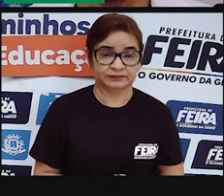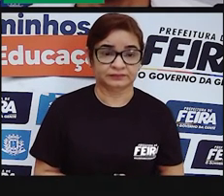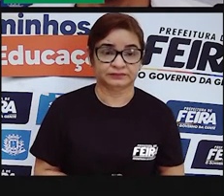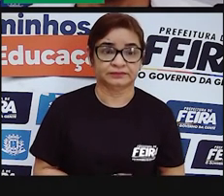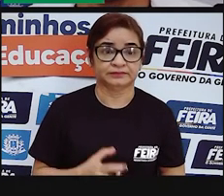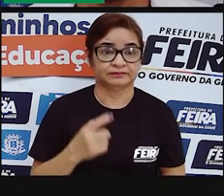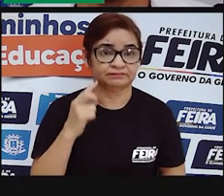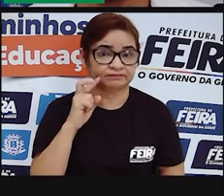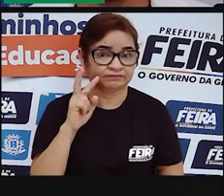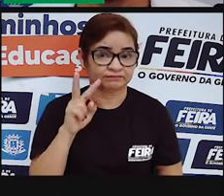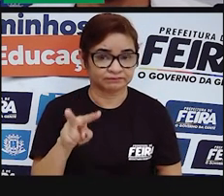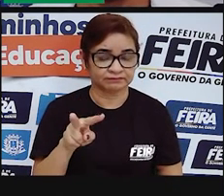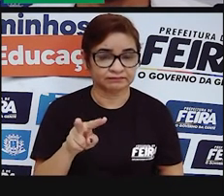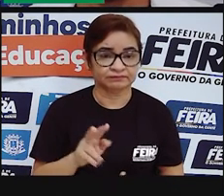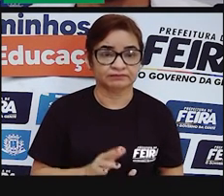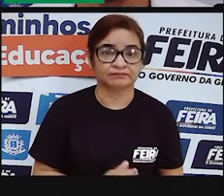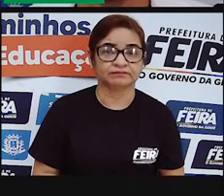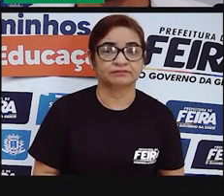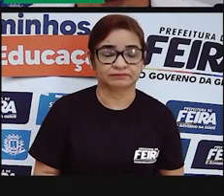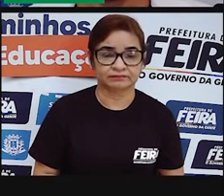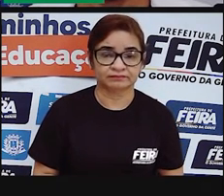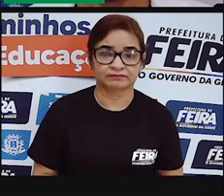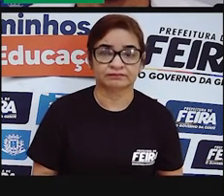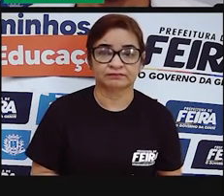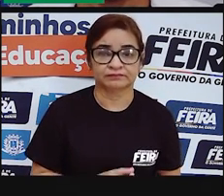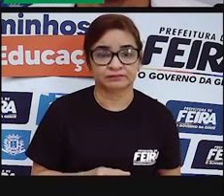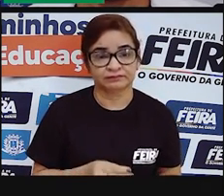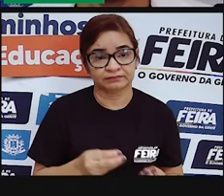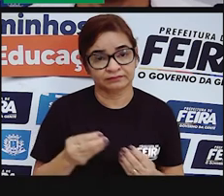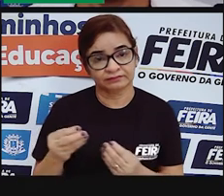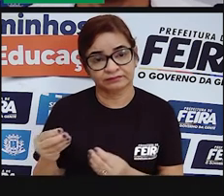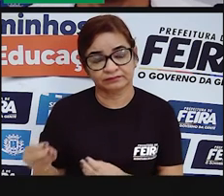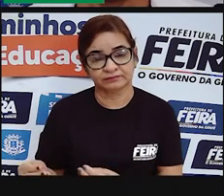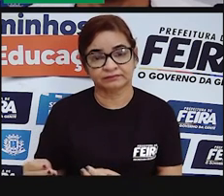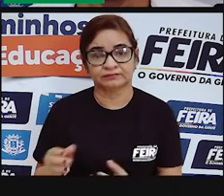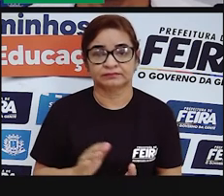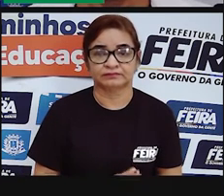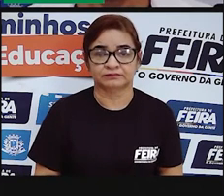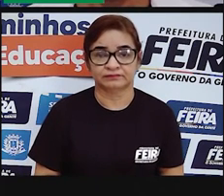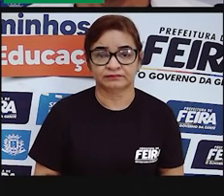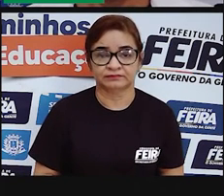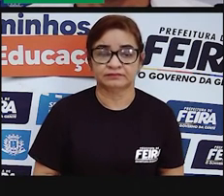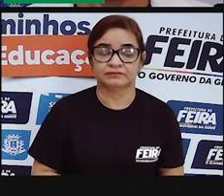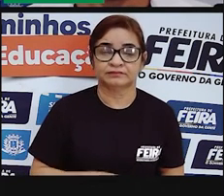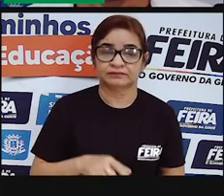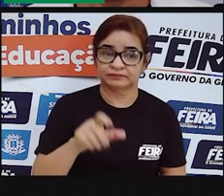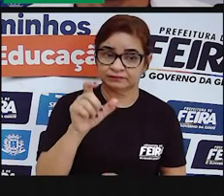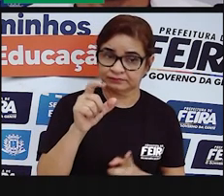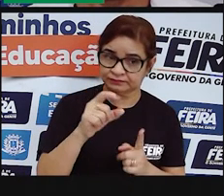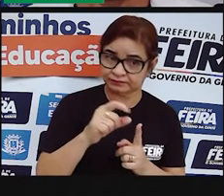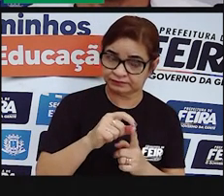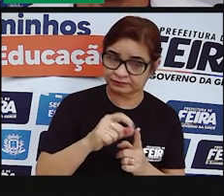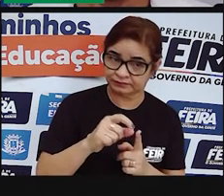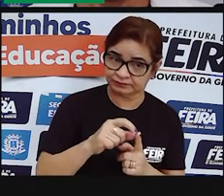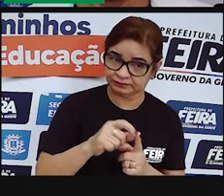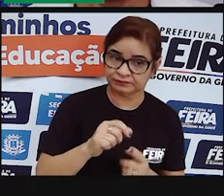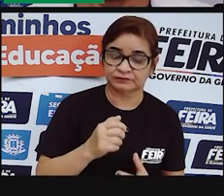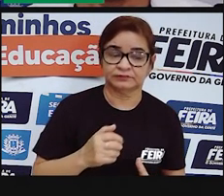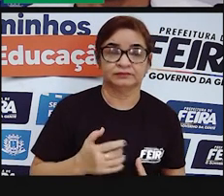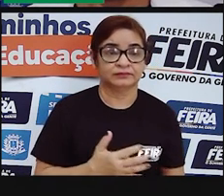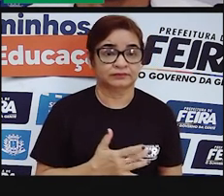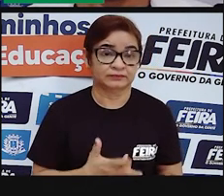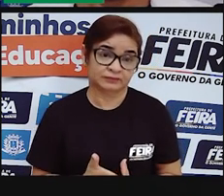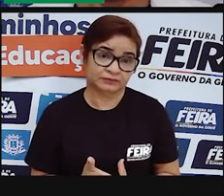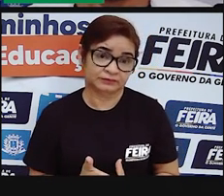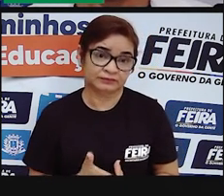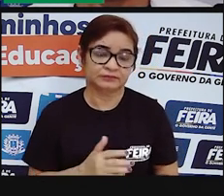continua linda, nesse sentido, nessa expressão aí. Compreendeu? Então, a palavra é masculina,